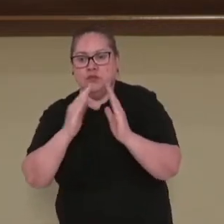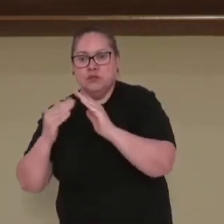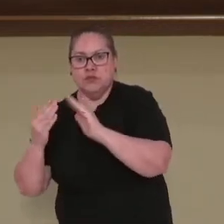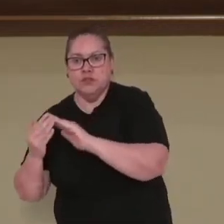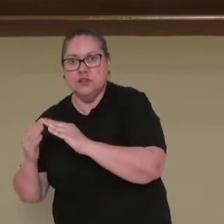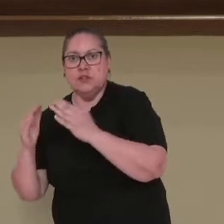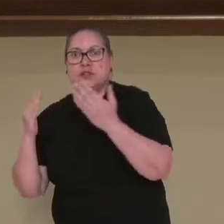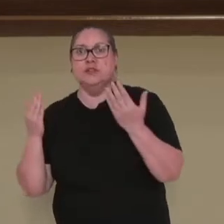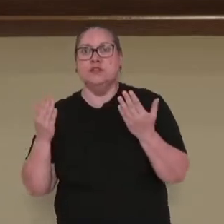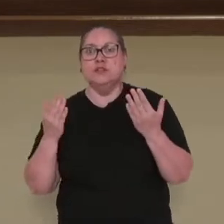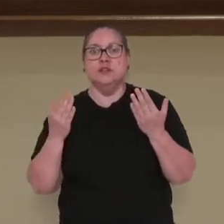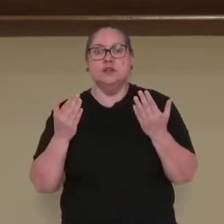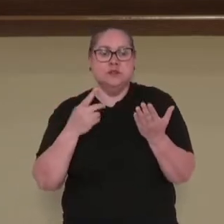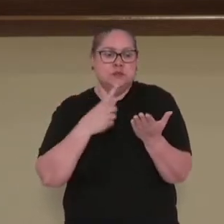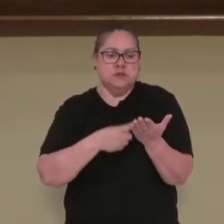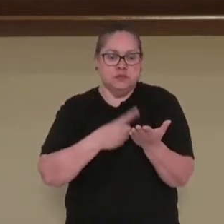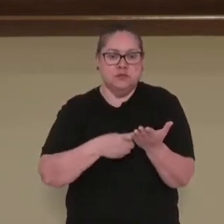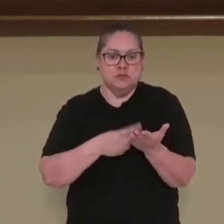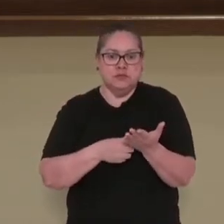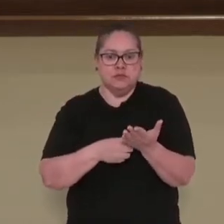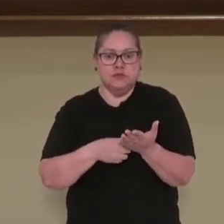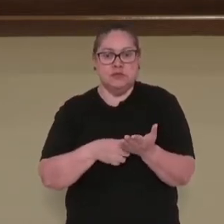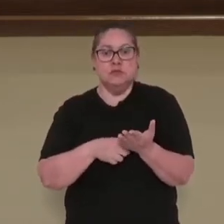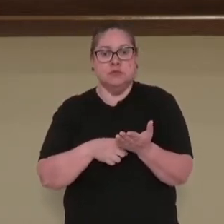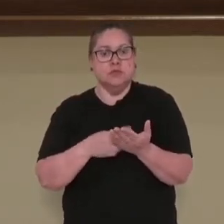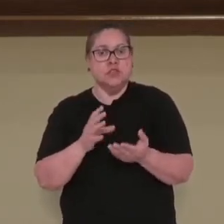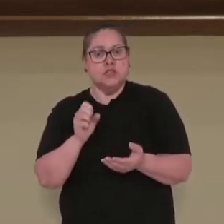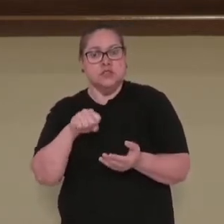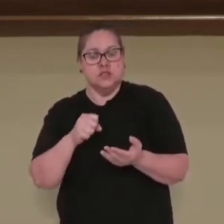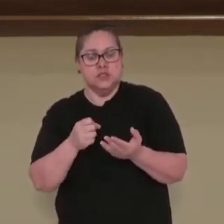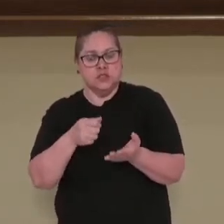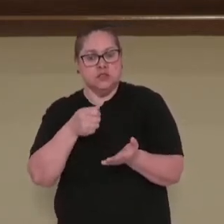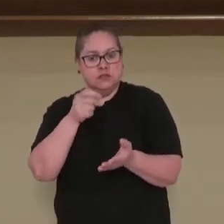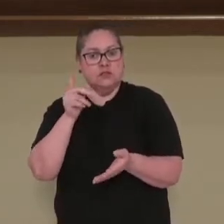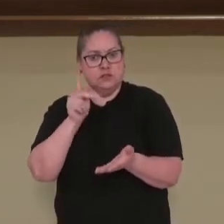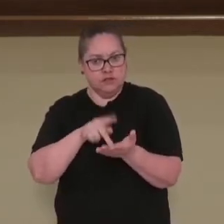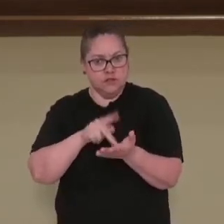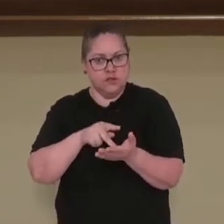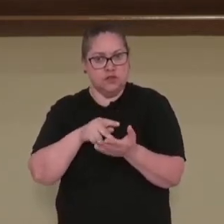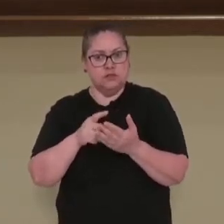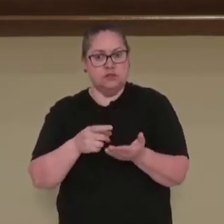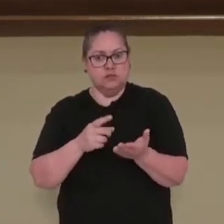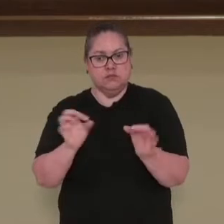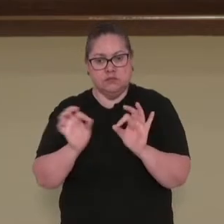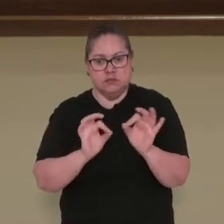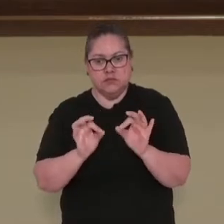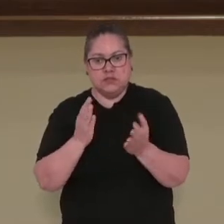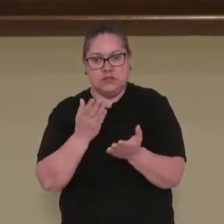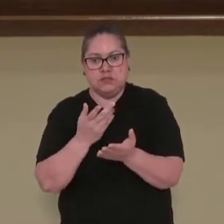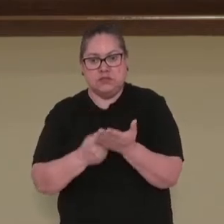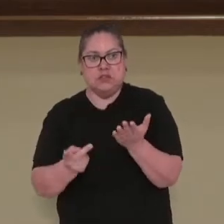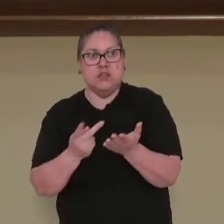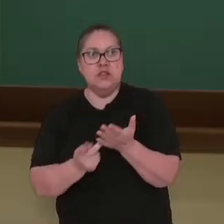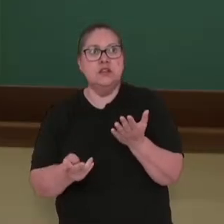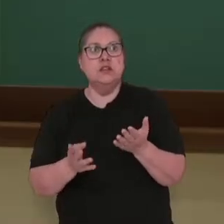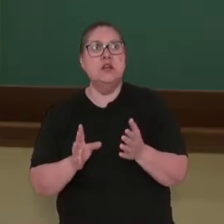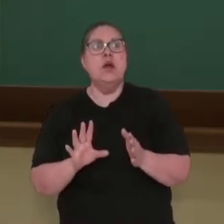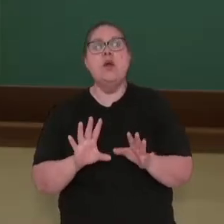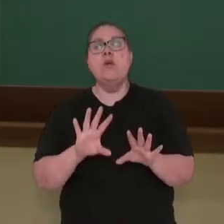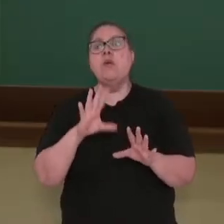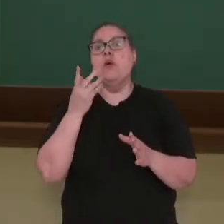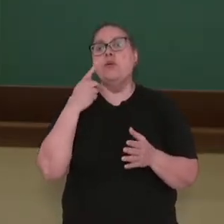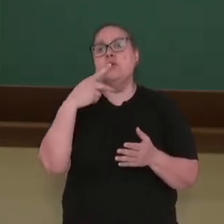isso, né, são compromissos que a gente acaba assumindo e quando a gente não se organiza, dá tudo errado. Quais são